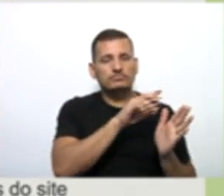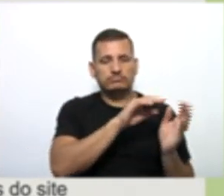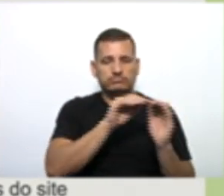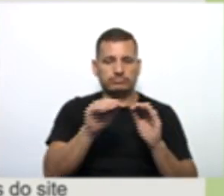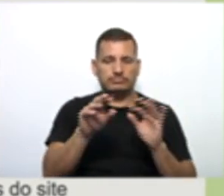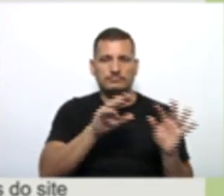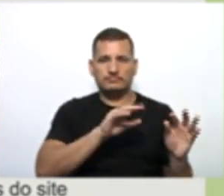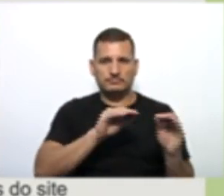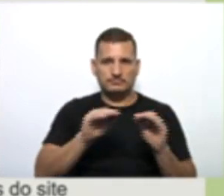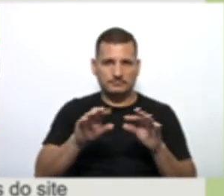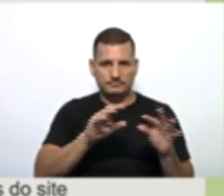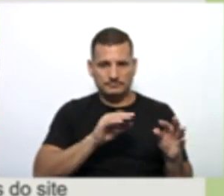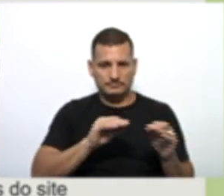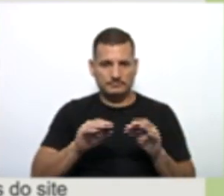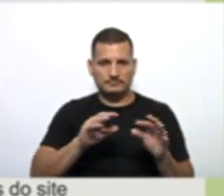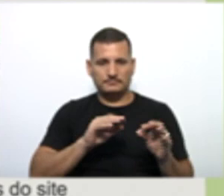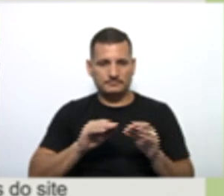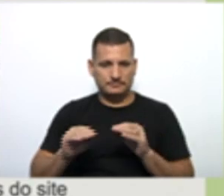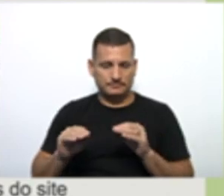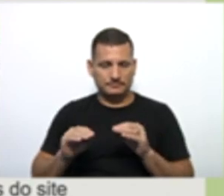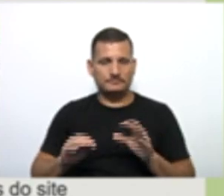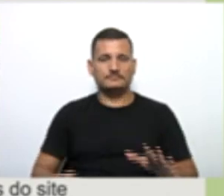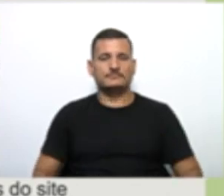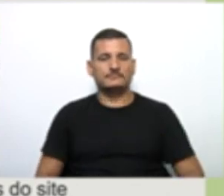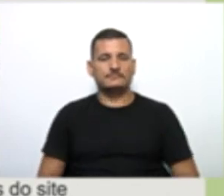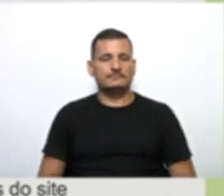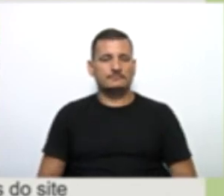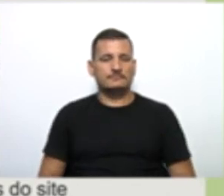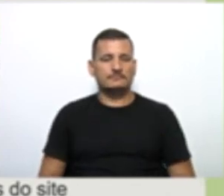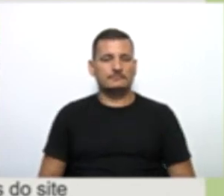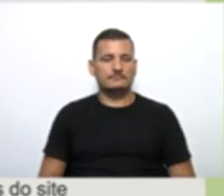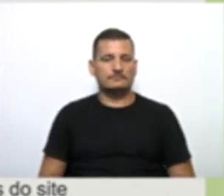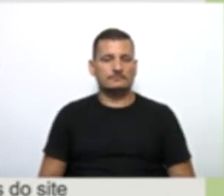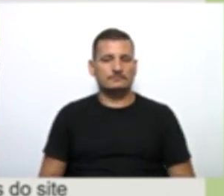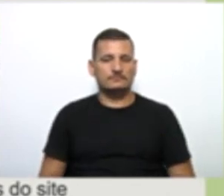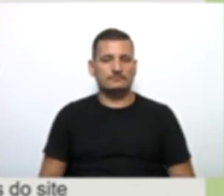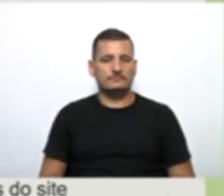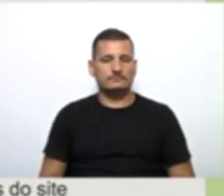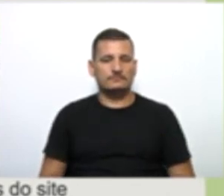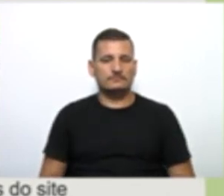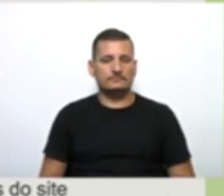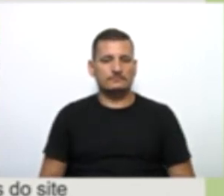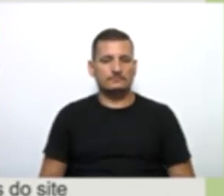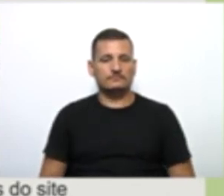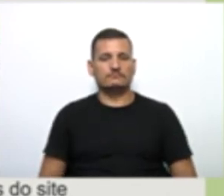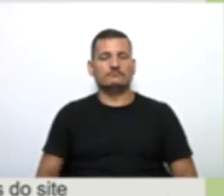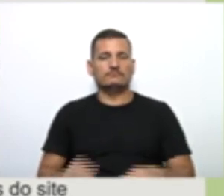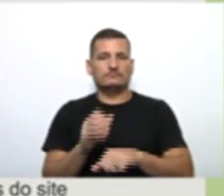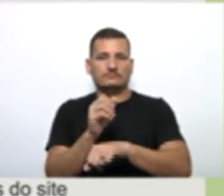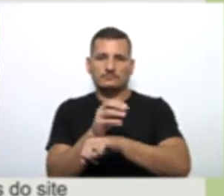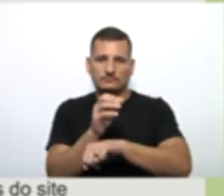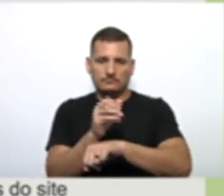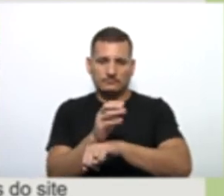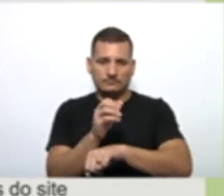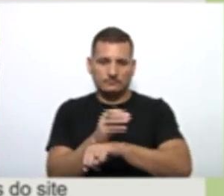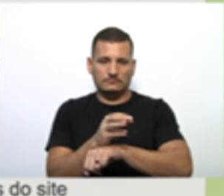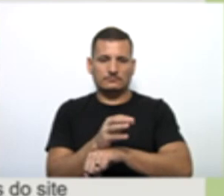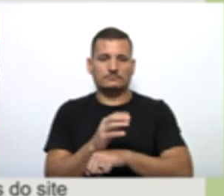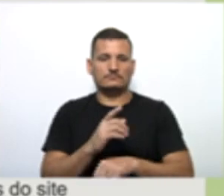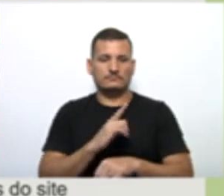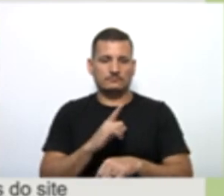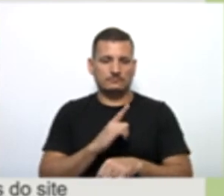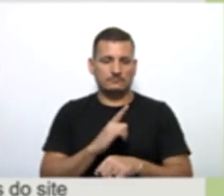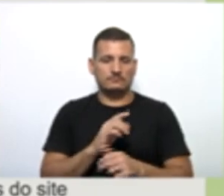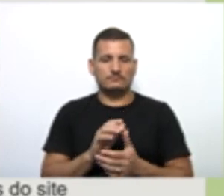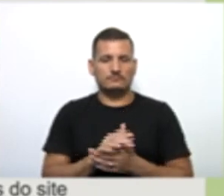construiu hoje aqui na sala do projeto de pesquisa. Então, e tem as orientações gerais, ó, o passo a passo do banner,